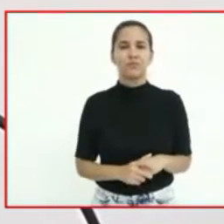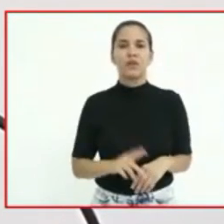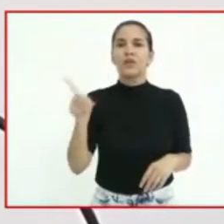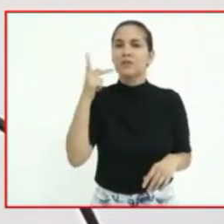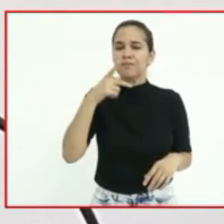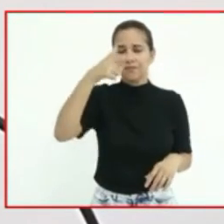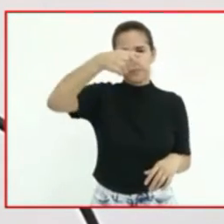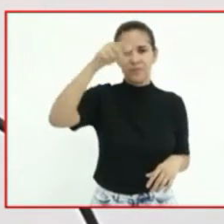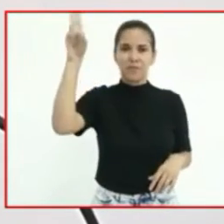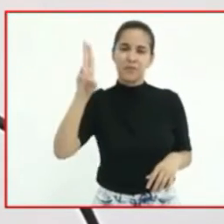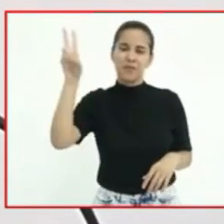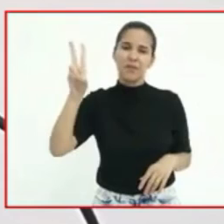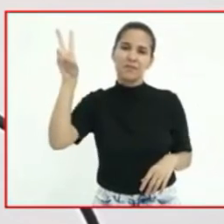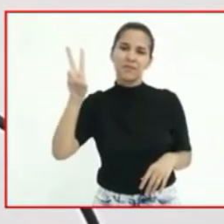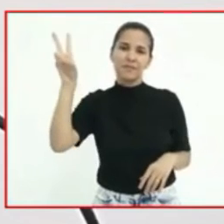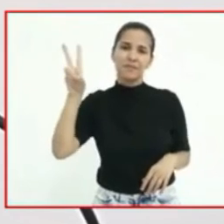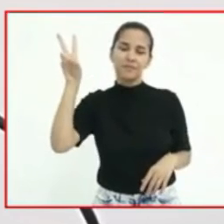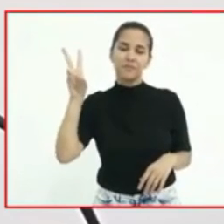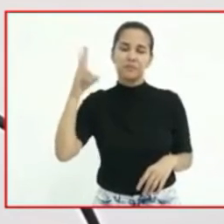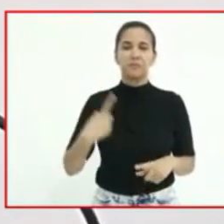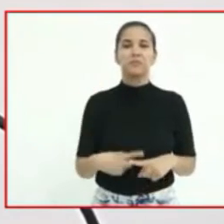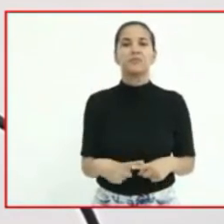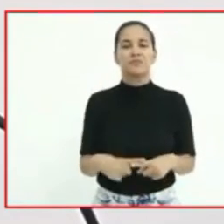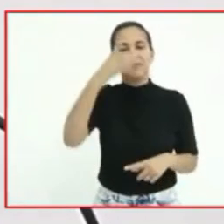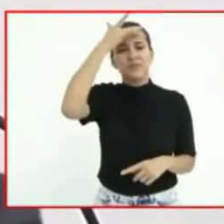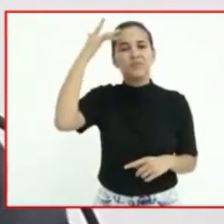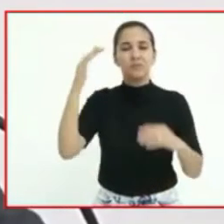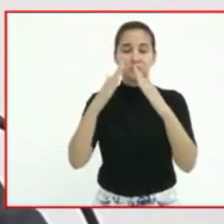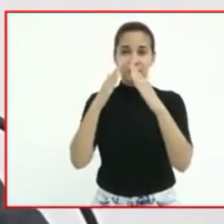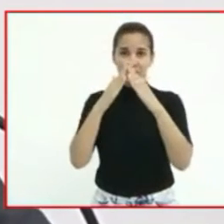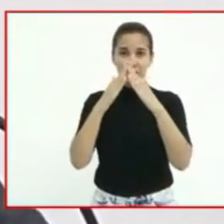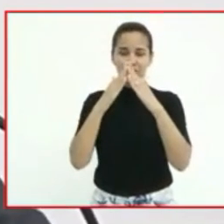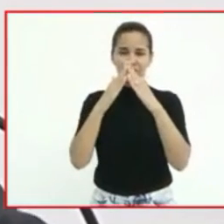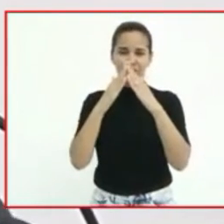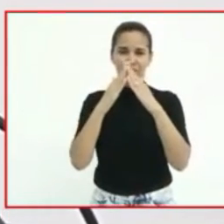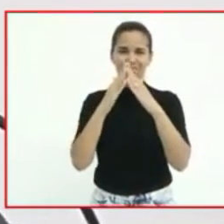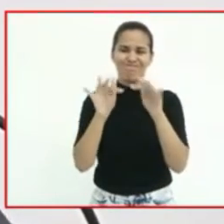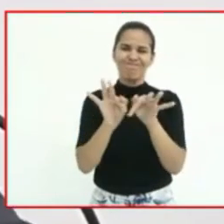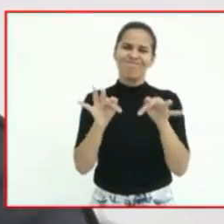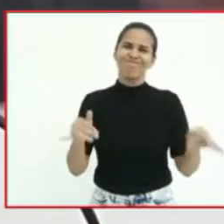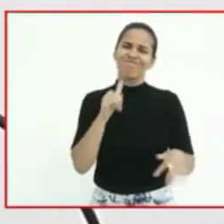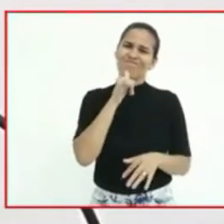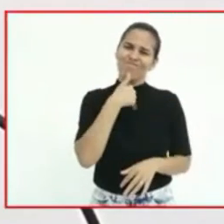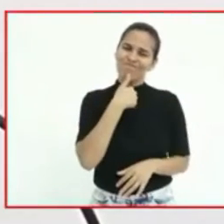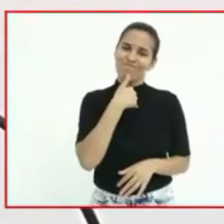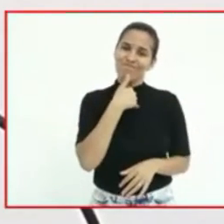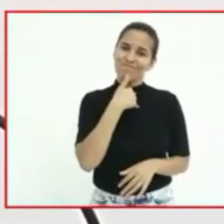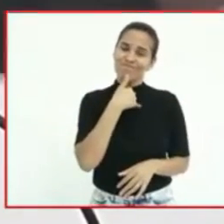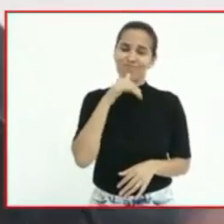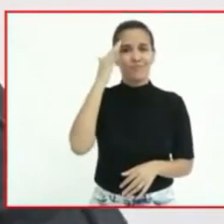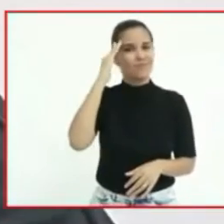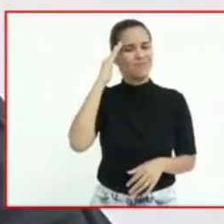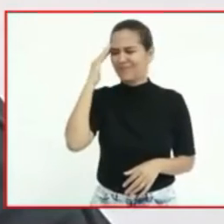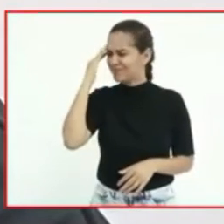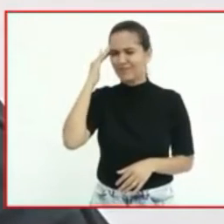vereadores, porque tem pessoas nessa casa que infelizmente não pensa